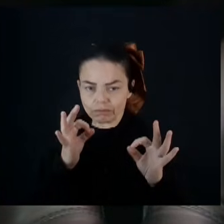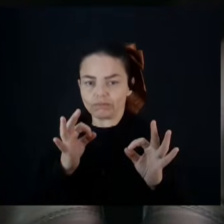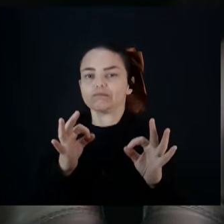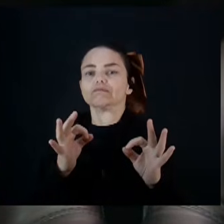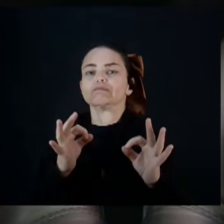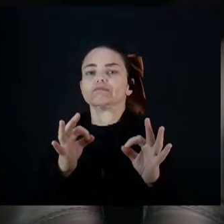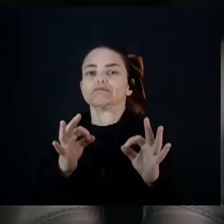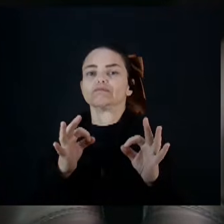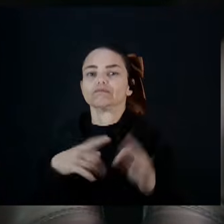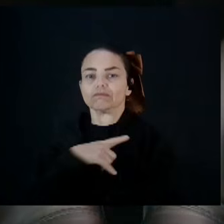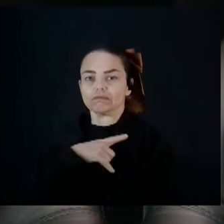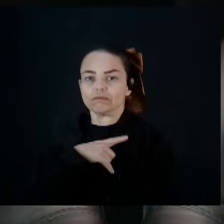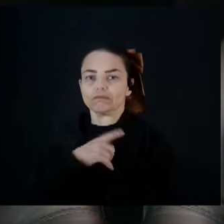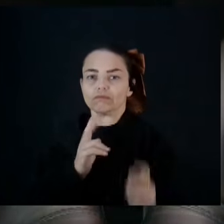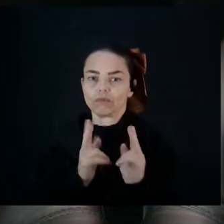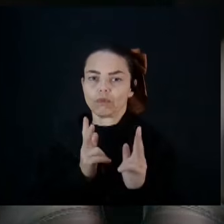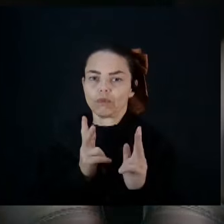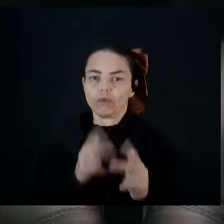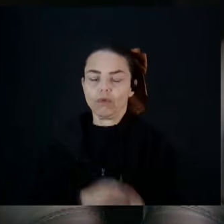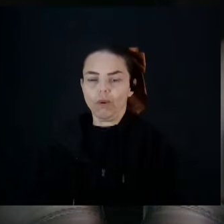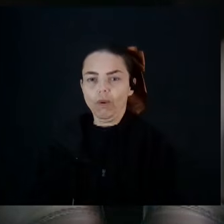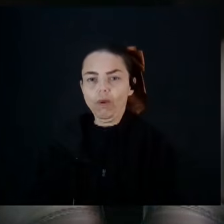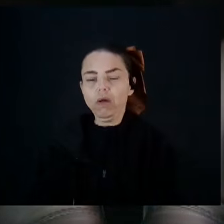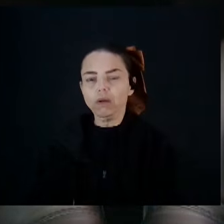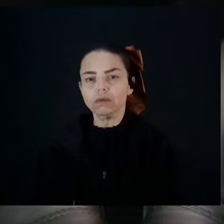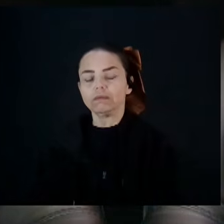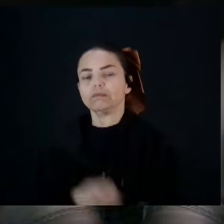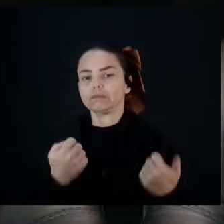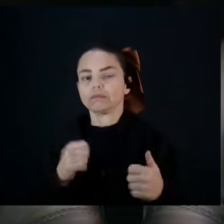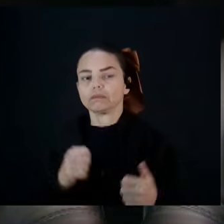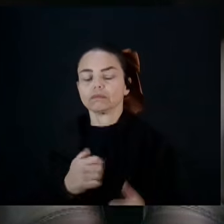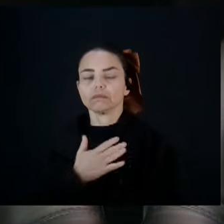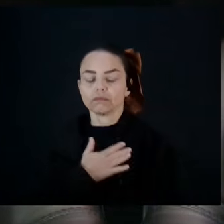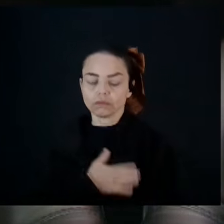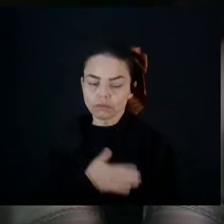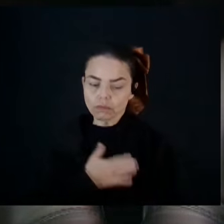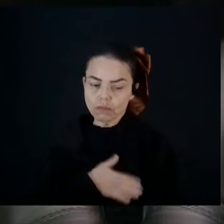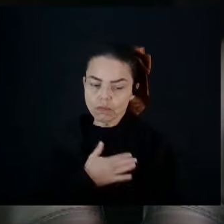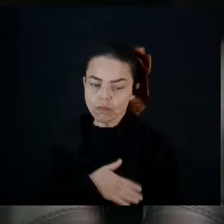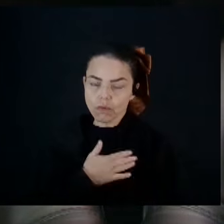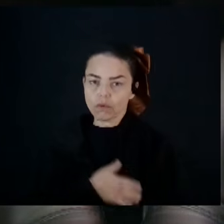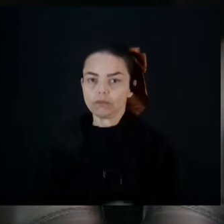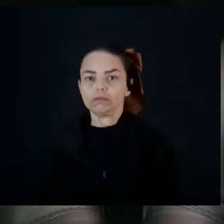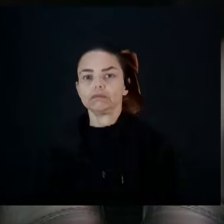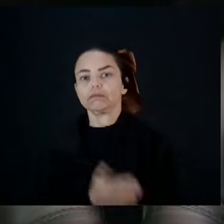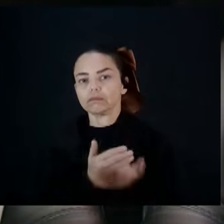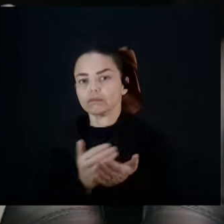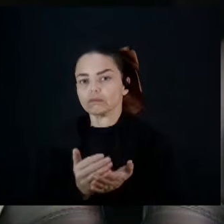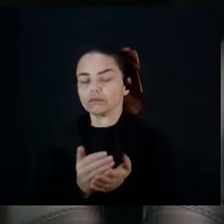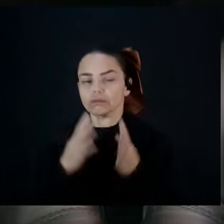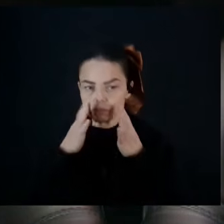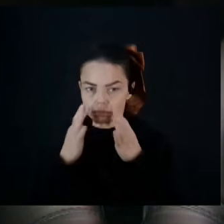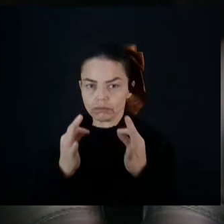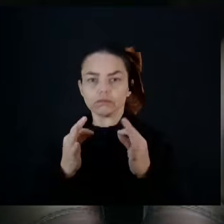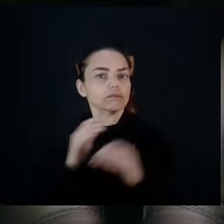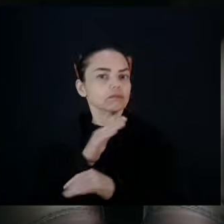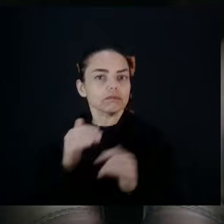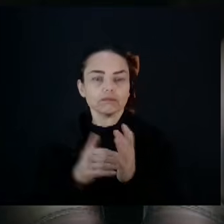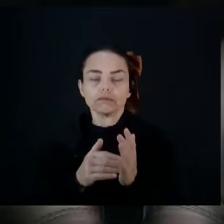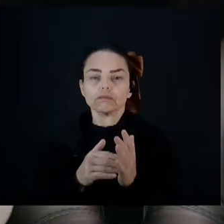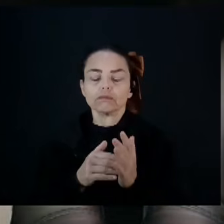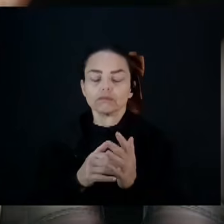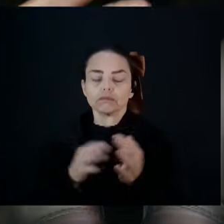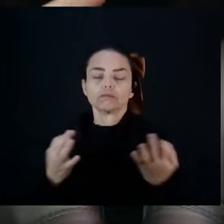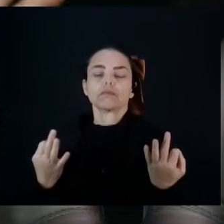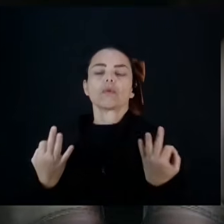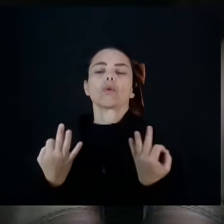tivesse que falar para alguém, né, eu preciso desacelerar, o que eu vou fazer? Vamos começar com uma atenção plena. Se falar meditação, a pessoa,